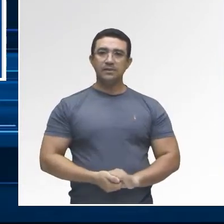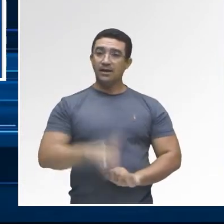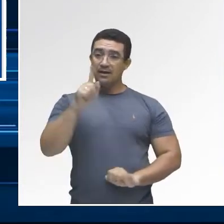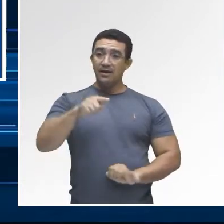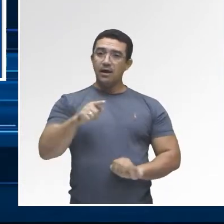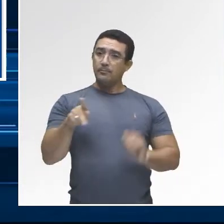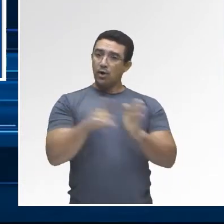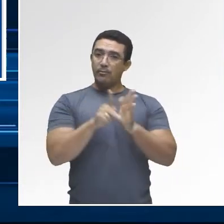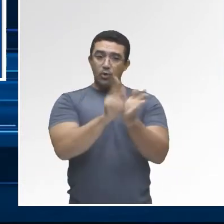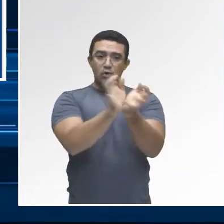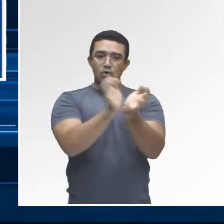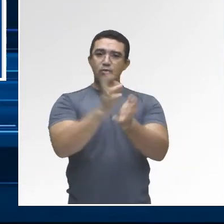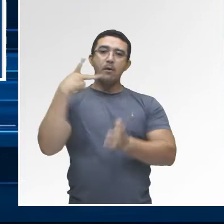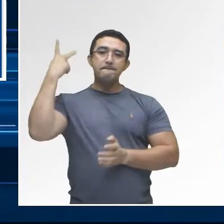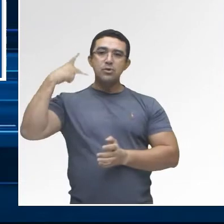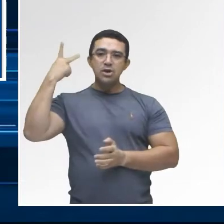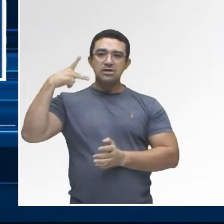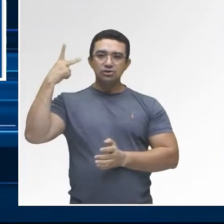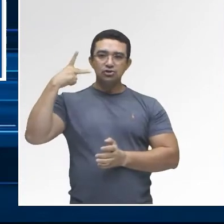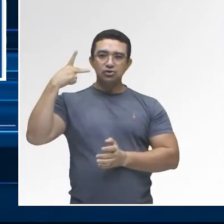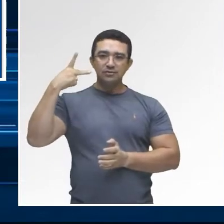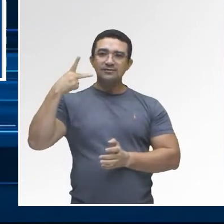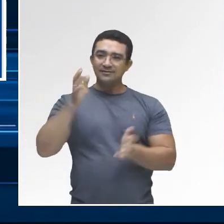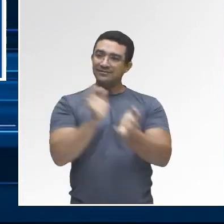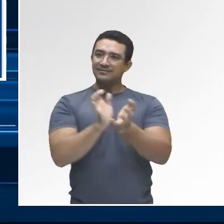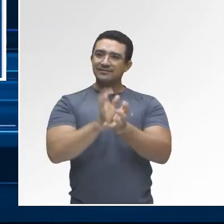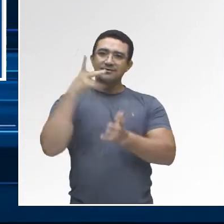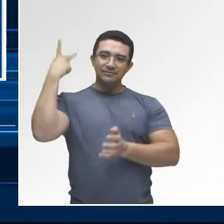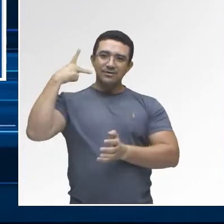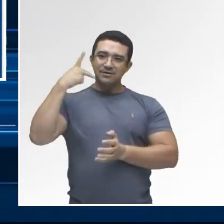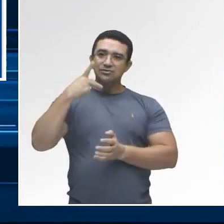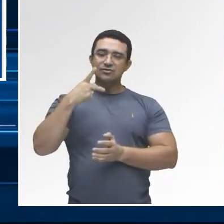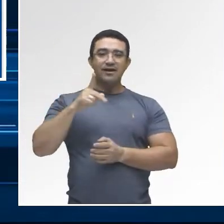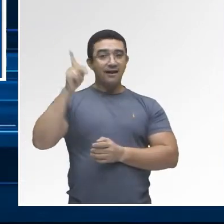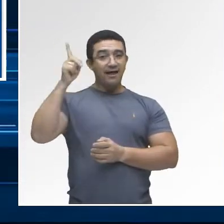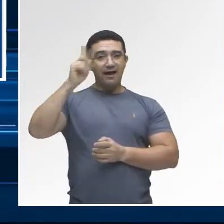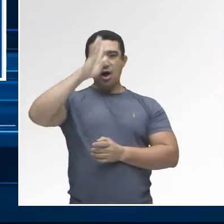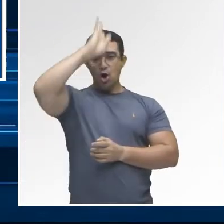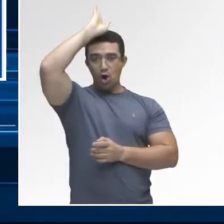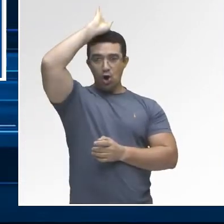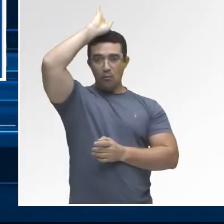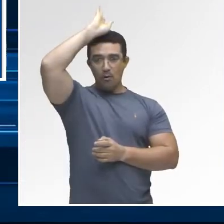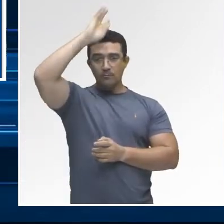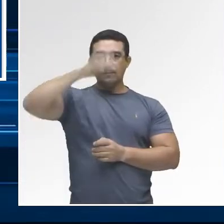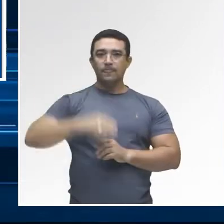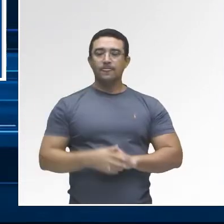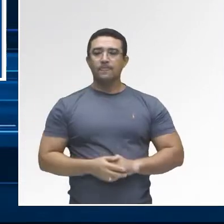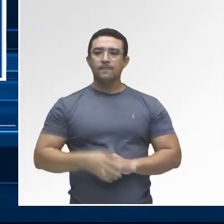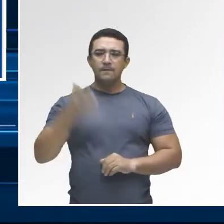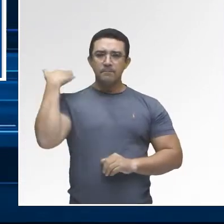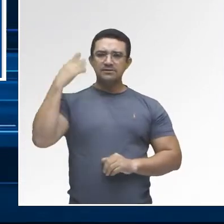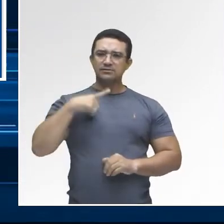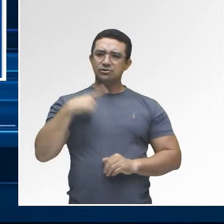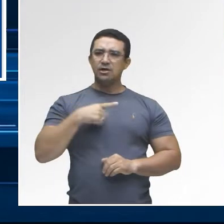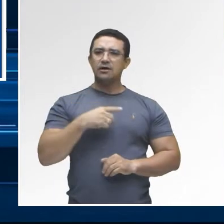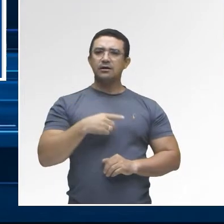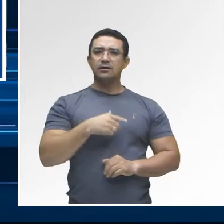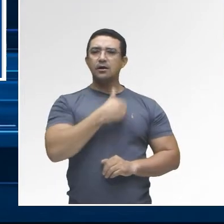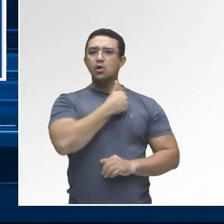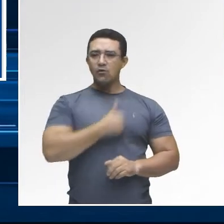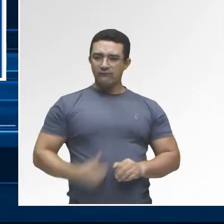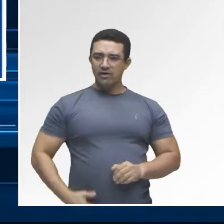República. Lembram que eu falei lá no nosso tópico anterior que a República, para funcionar, estava dividida em cargos. Que cargos